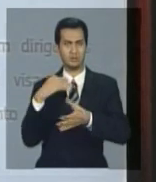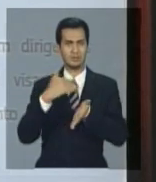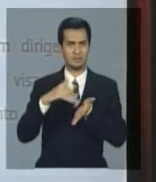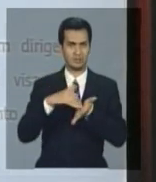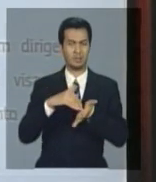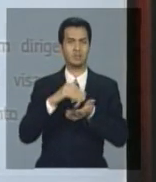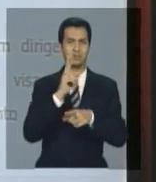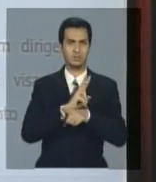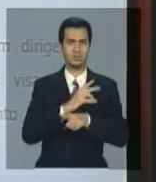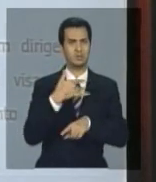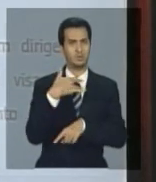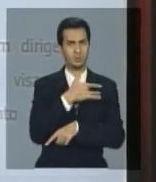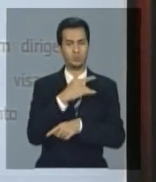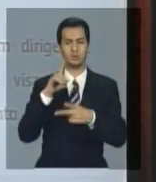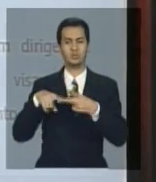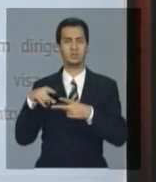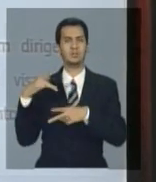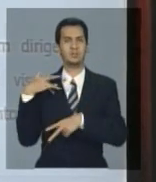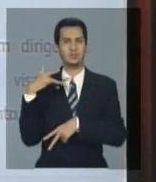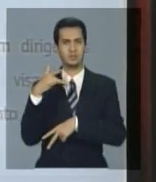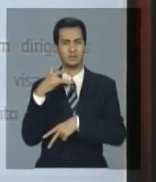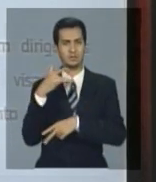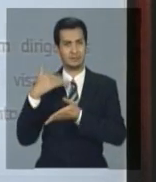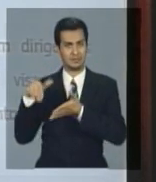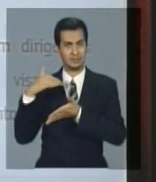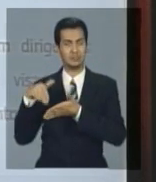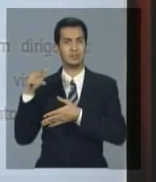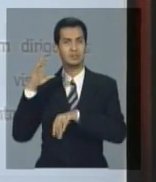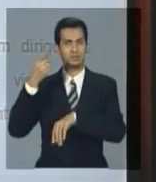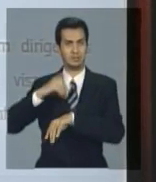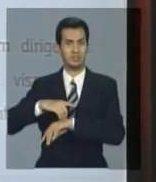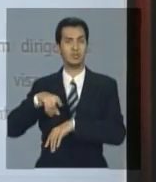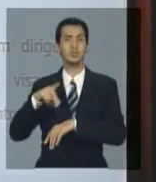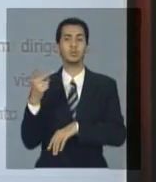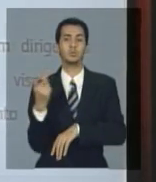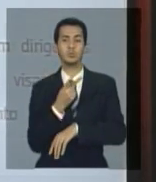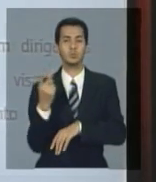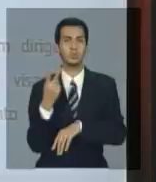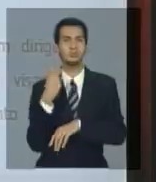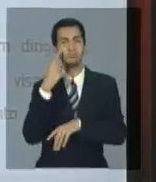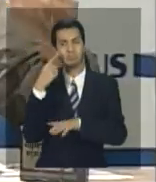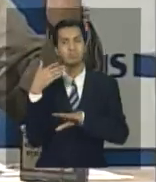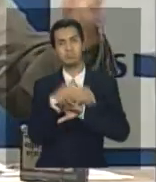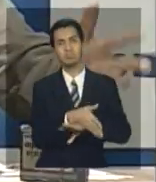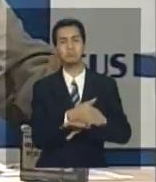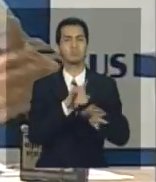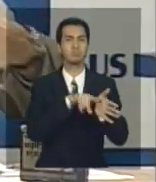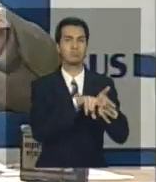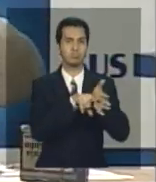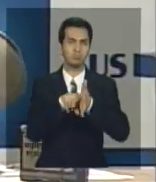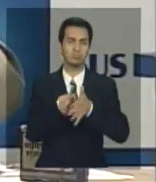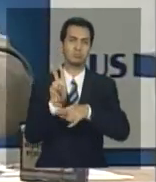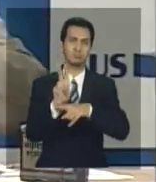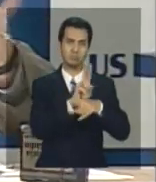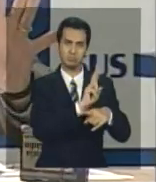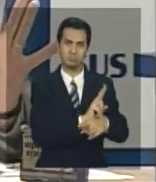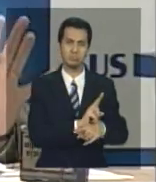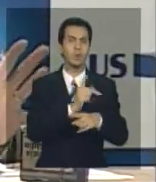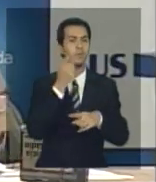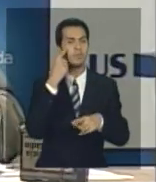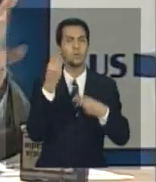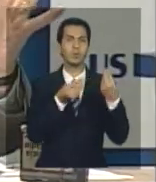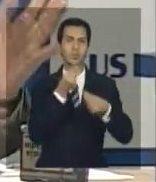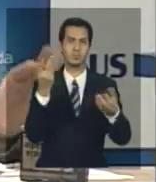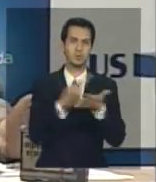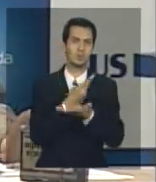Saúde, vão juntas para fazer uma avaliação completa, como é que está a assistência aos pacientes, identificação de risco, como é que está o trabalho de